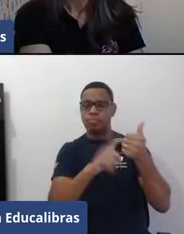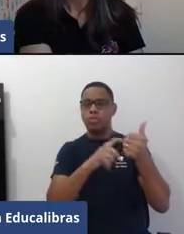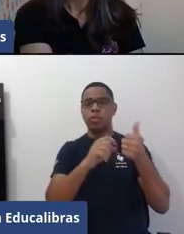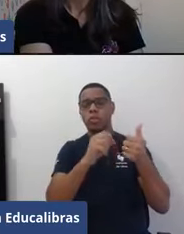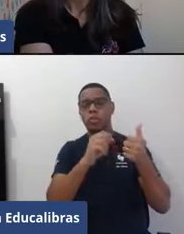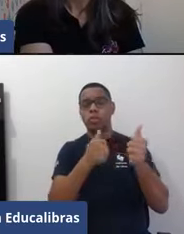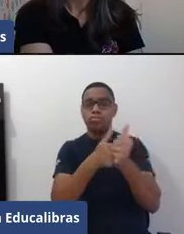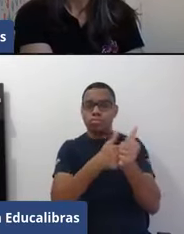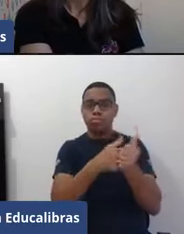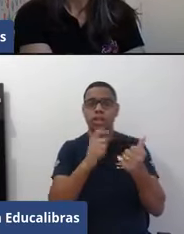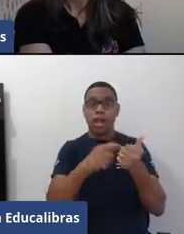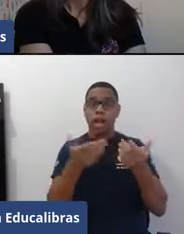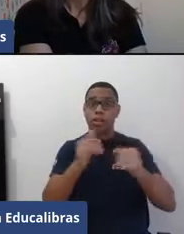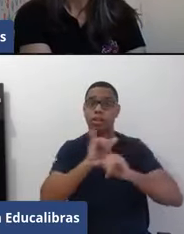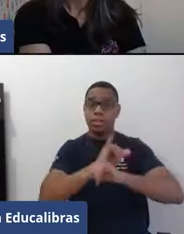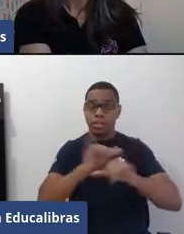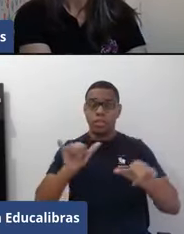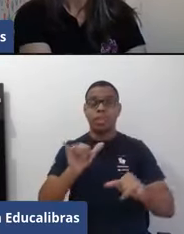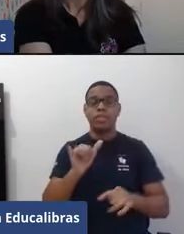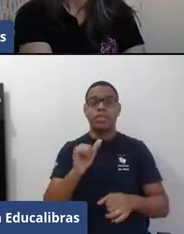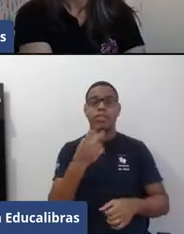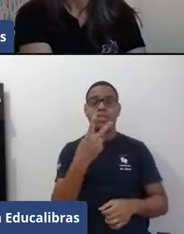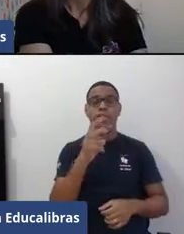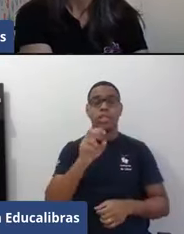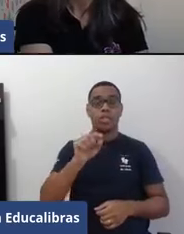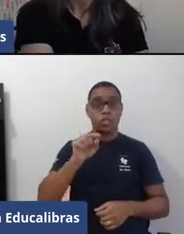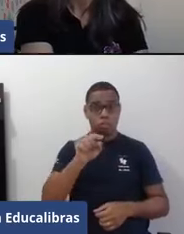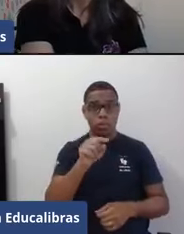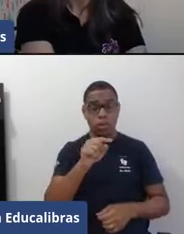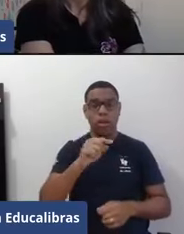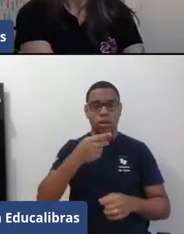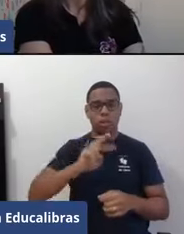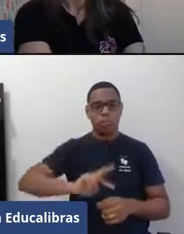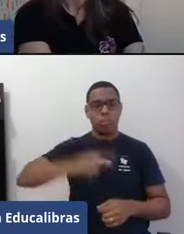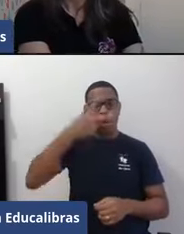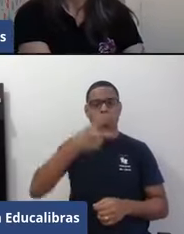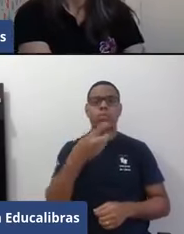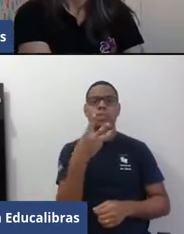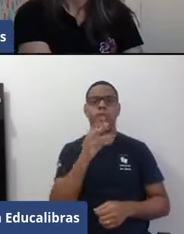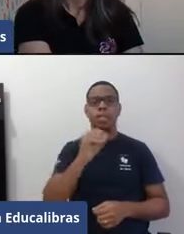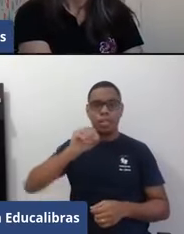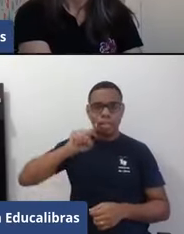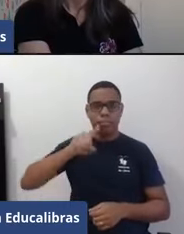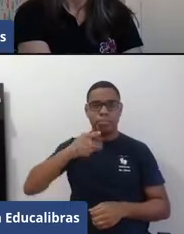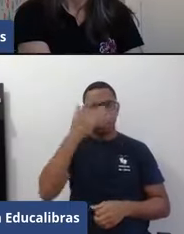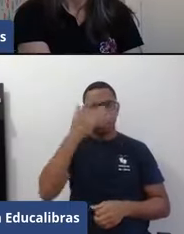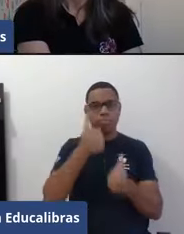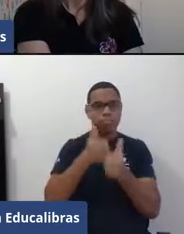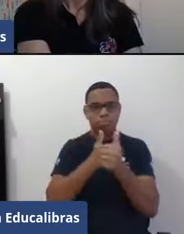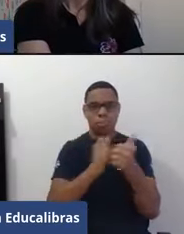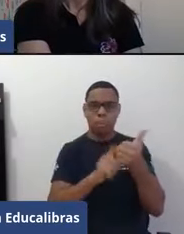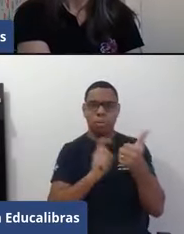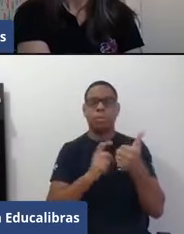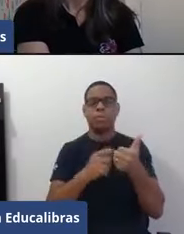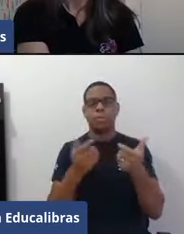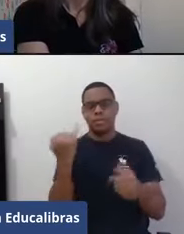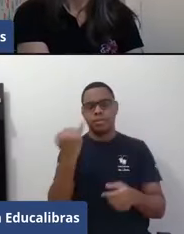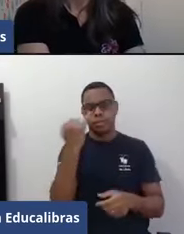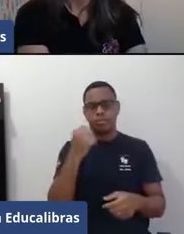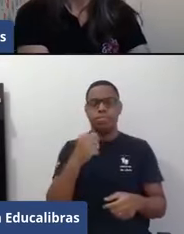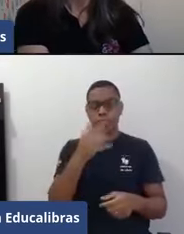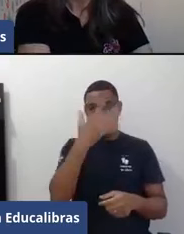numa campanha para ir de 25 mil agora para 30 mil seguidores. Então é importante, né, a gente ter